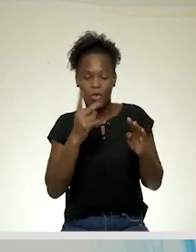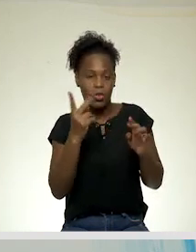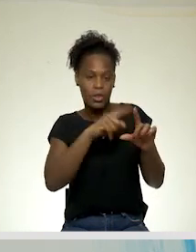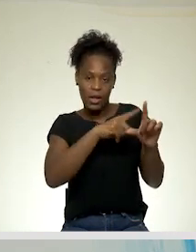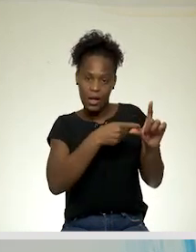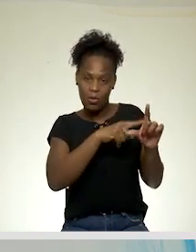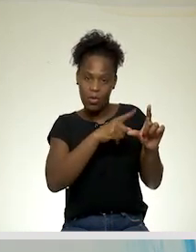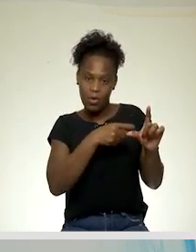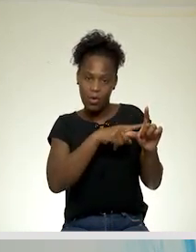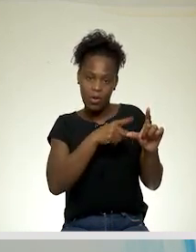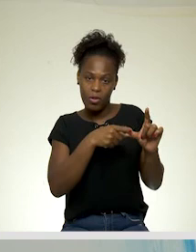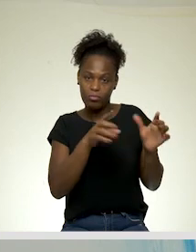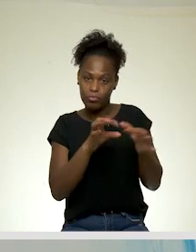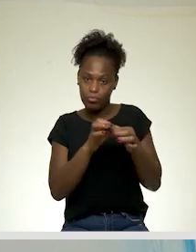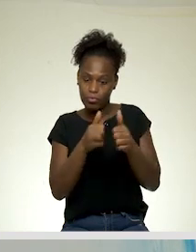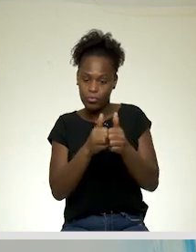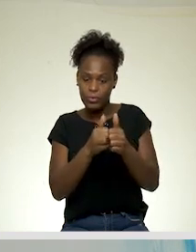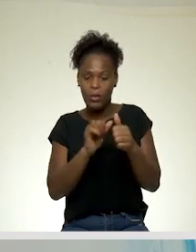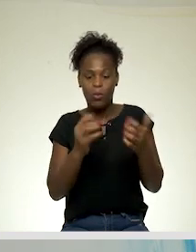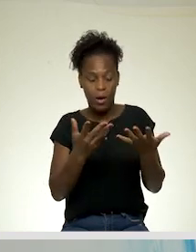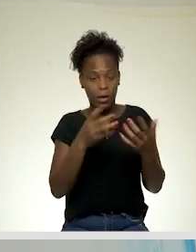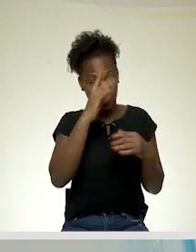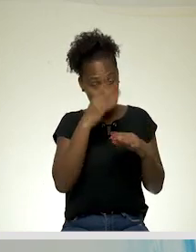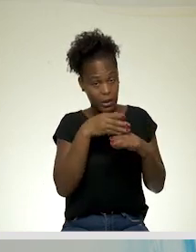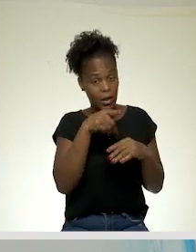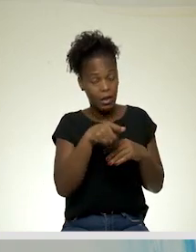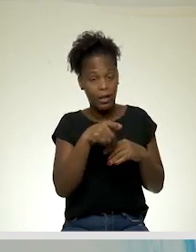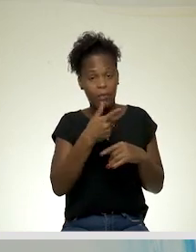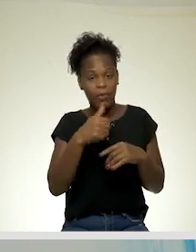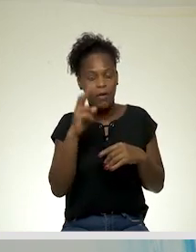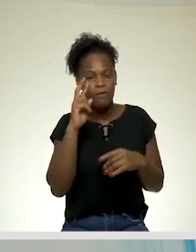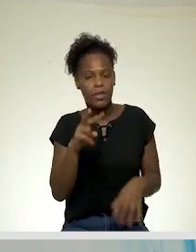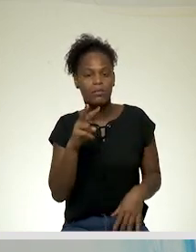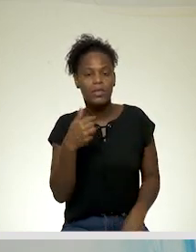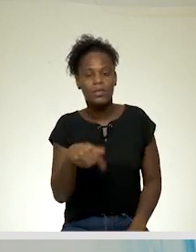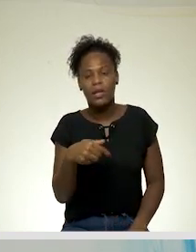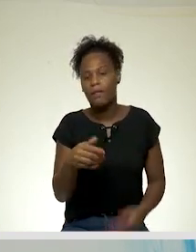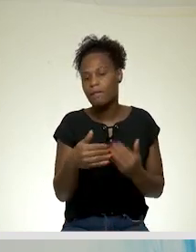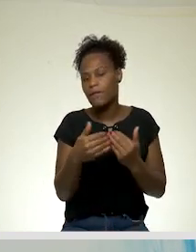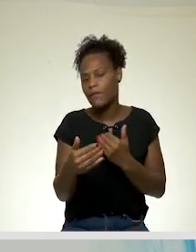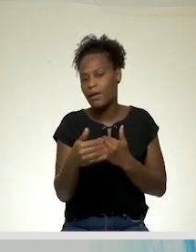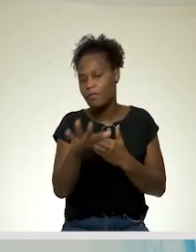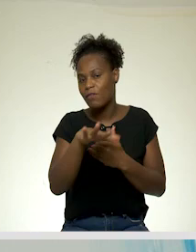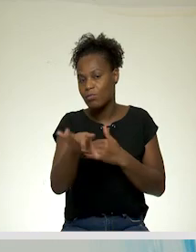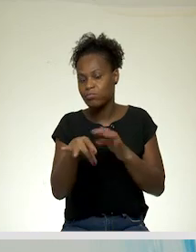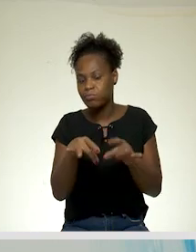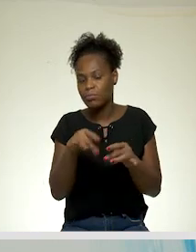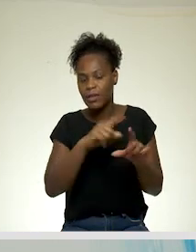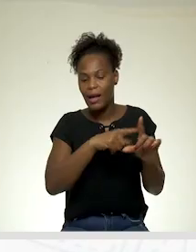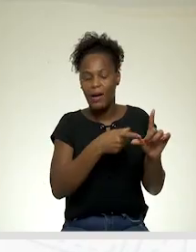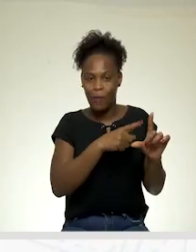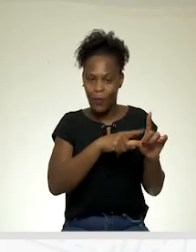temos 2 ângulos adjacentes. Quando acontecer isso, nós vimos que estamos perante o critério que